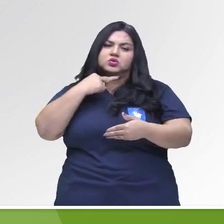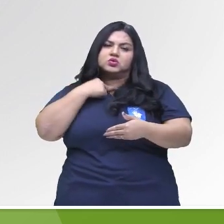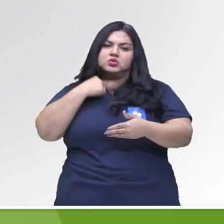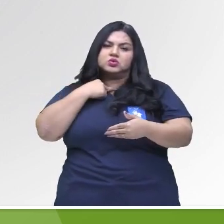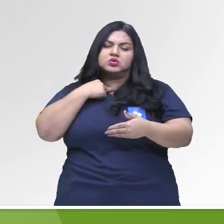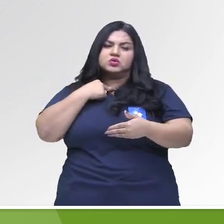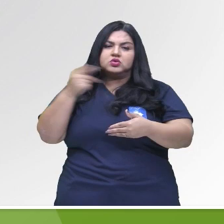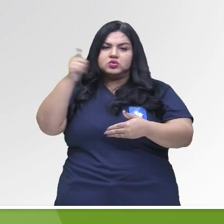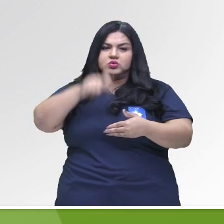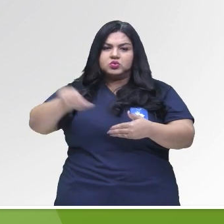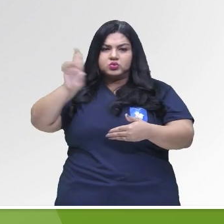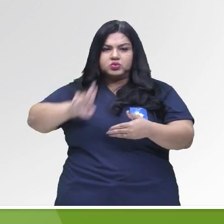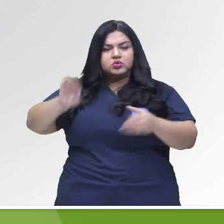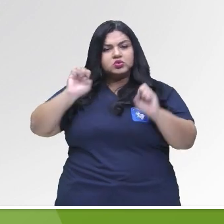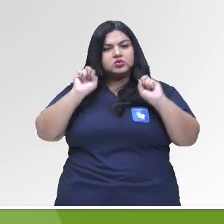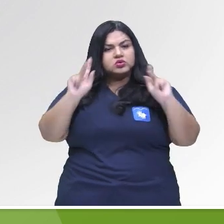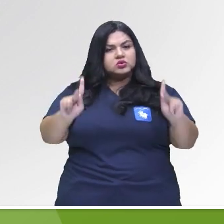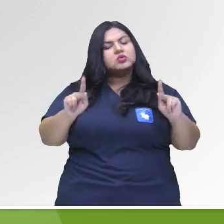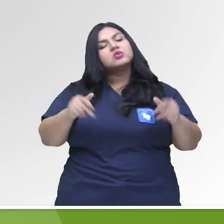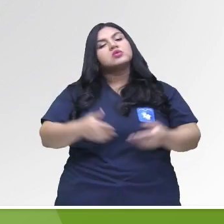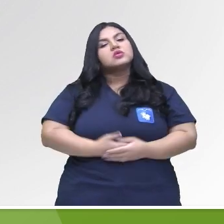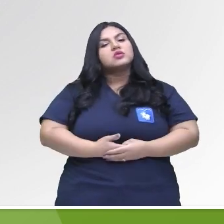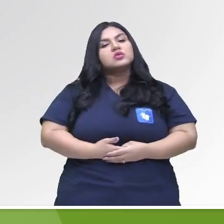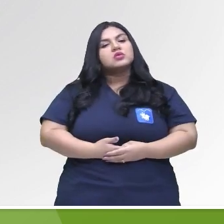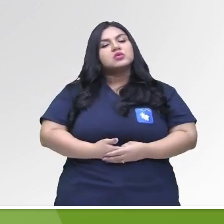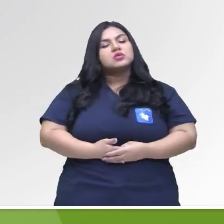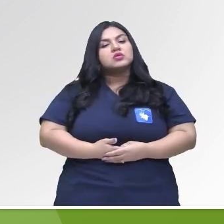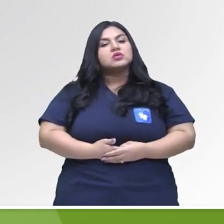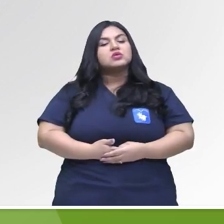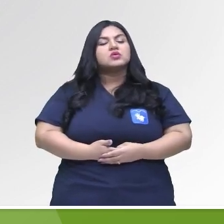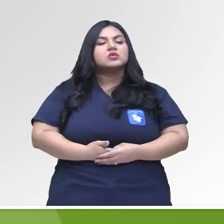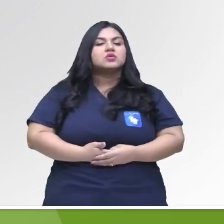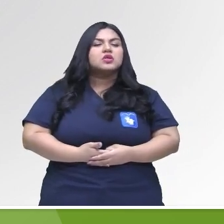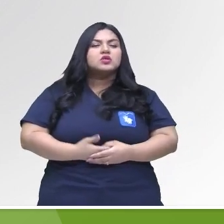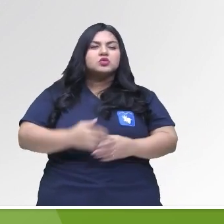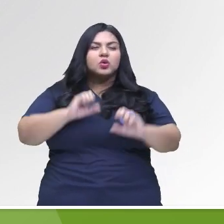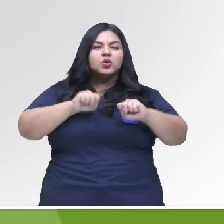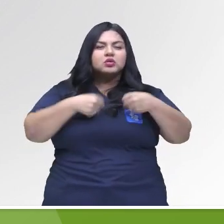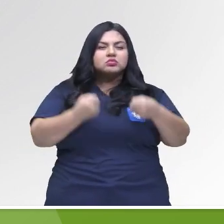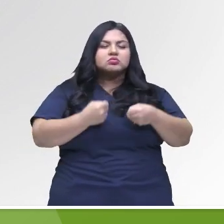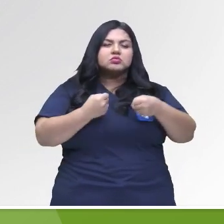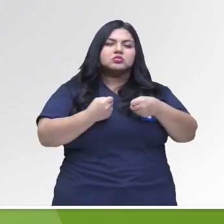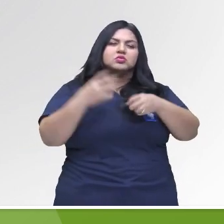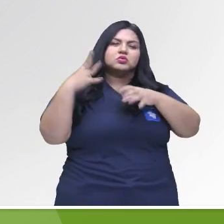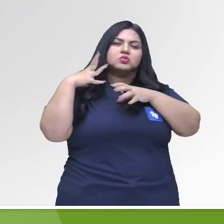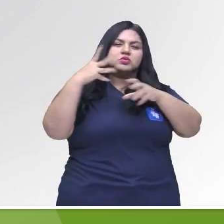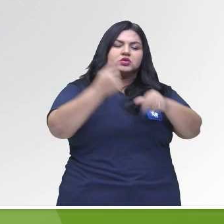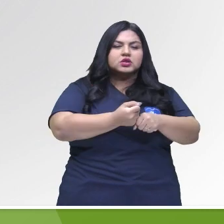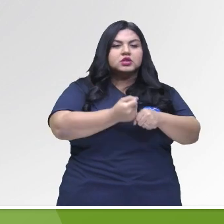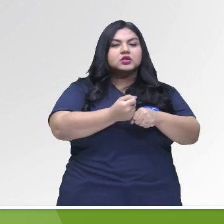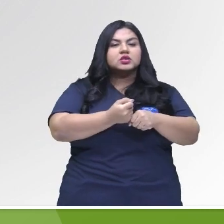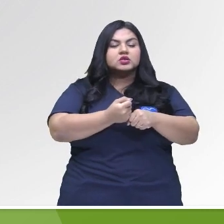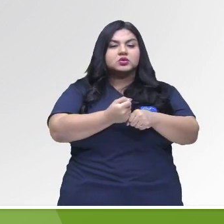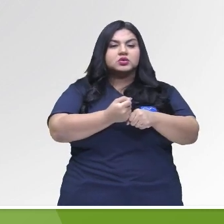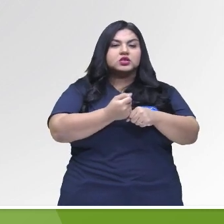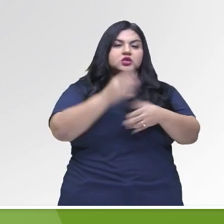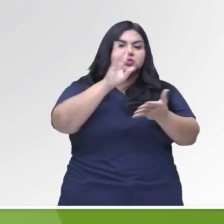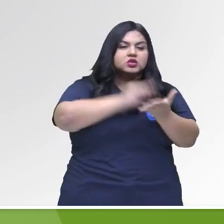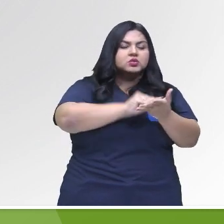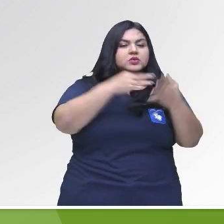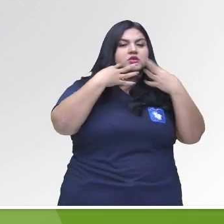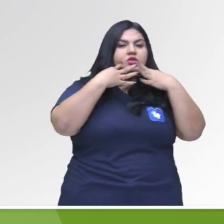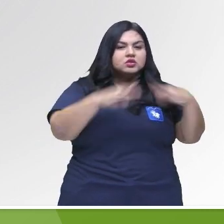um reprocessamento, tá bom? Os polímeros naturais, quero só reforçar antes da gente ir para o vídeo, os polímeros